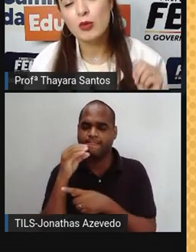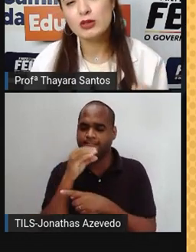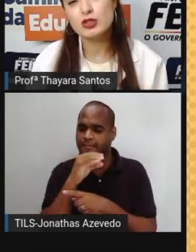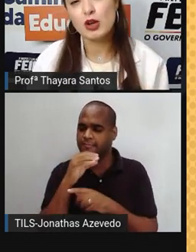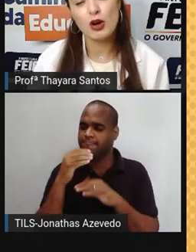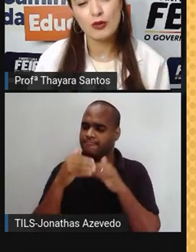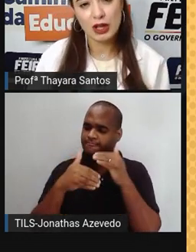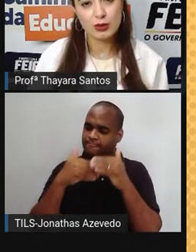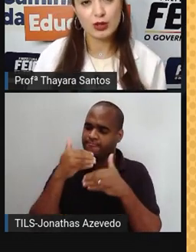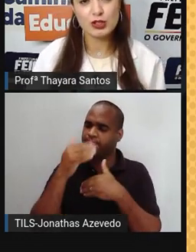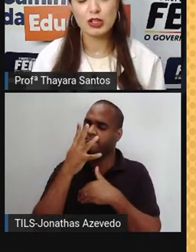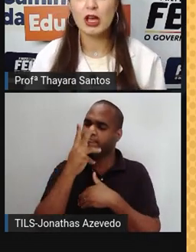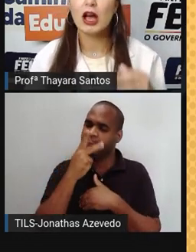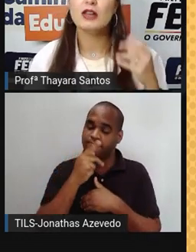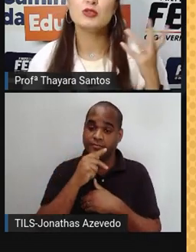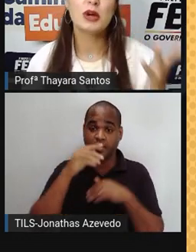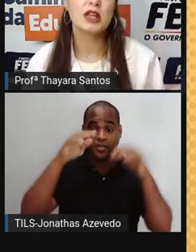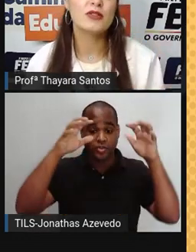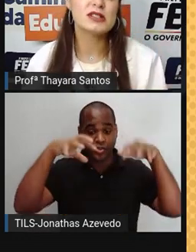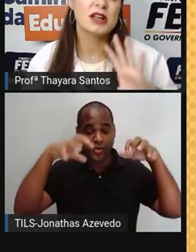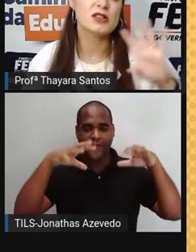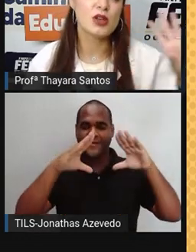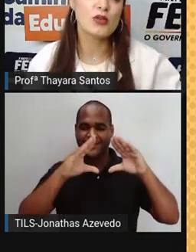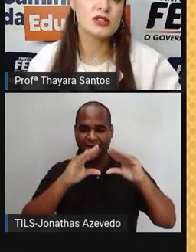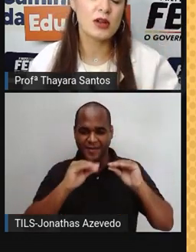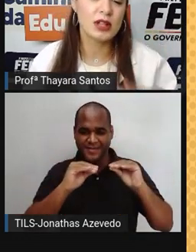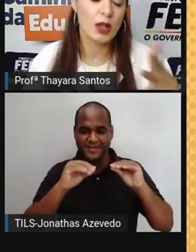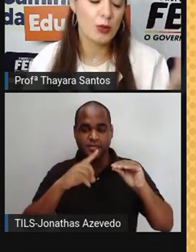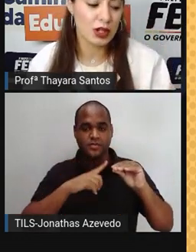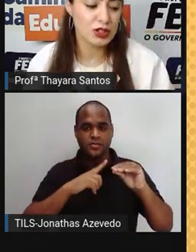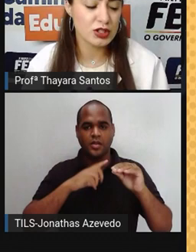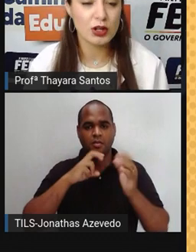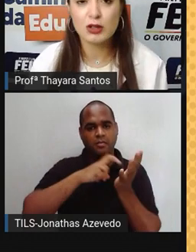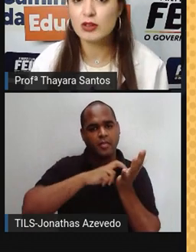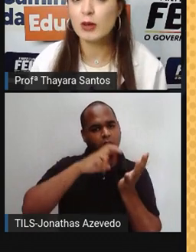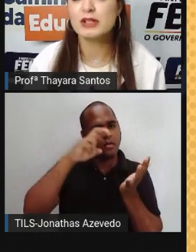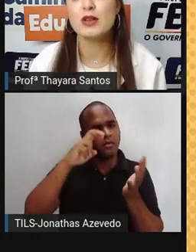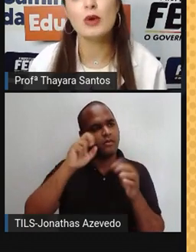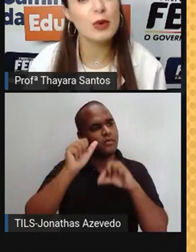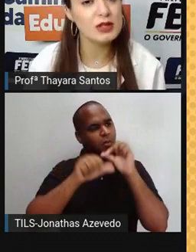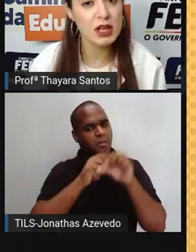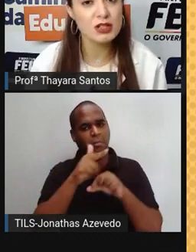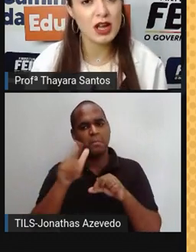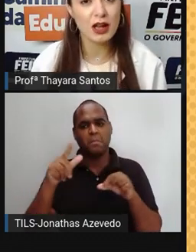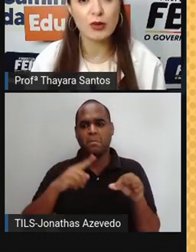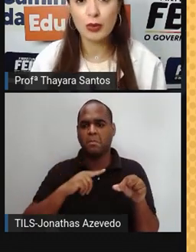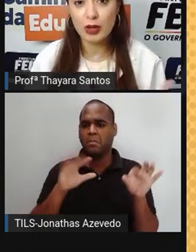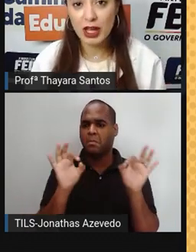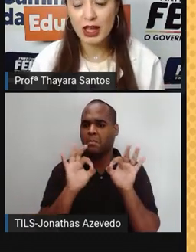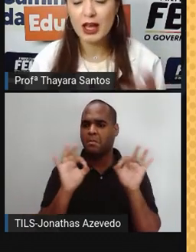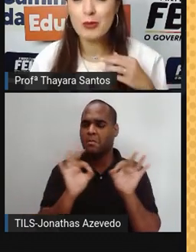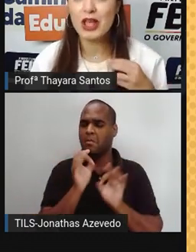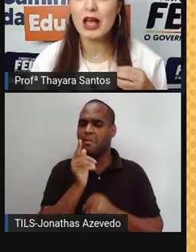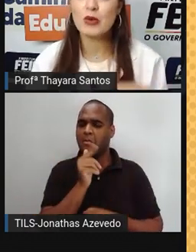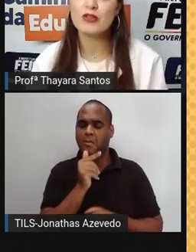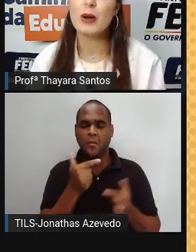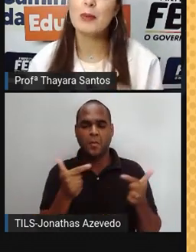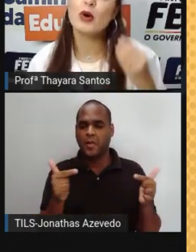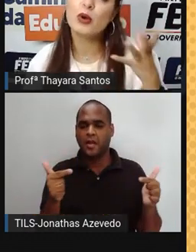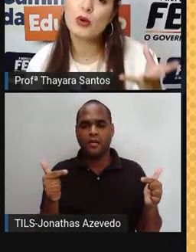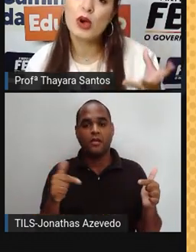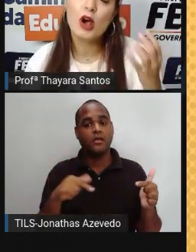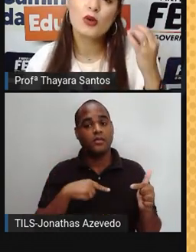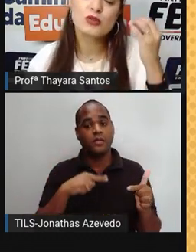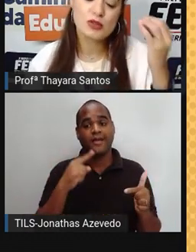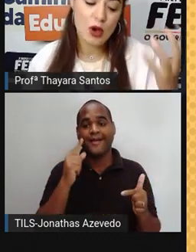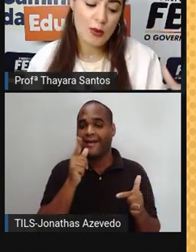é quando chove à noite aí de manhã faz aquele Só usando daqui a pouco a gente olha não tem mais nenhuma pocinha de água por que que a